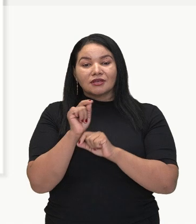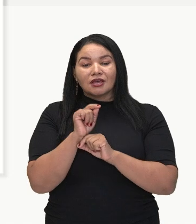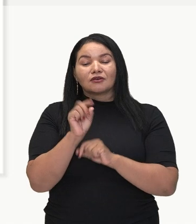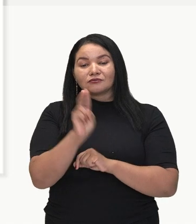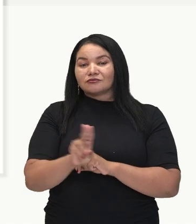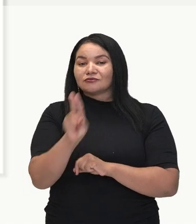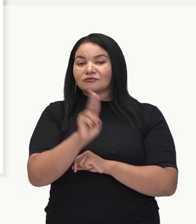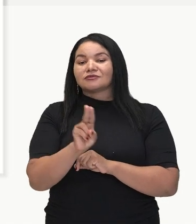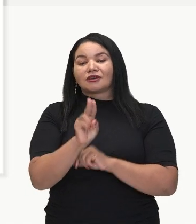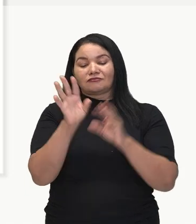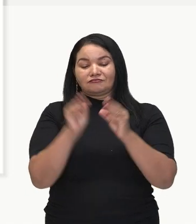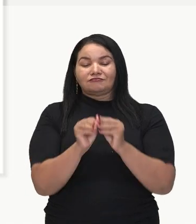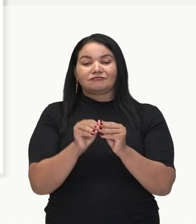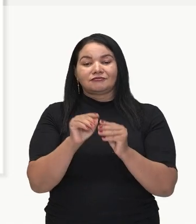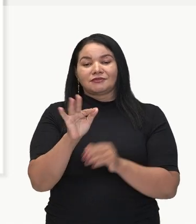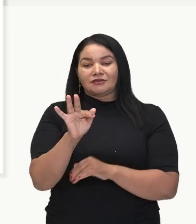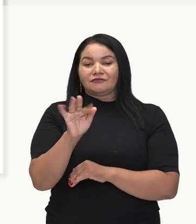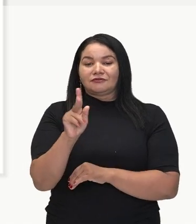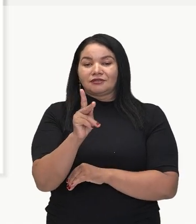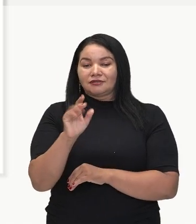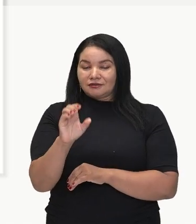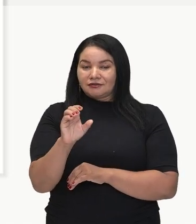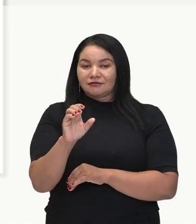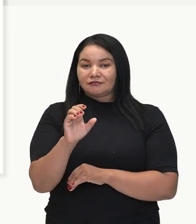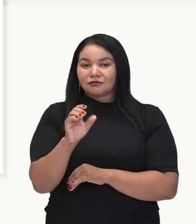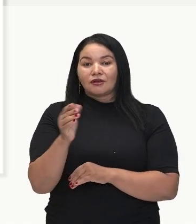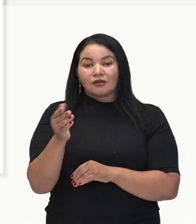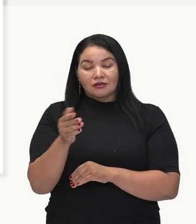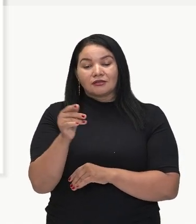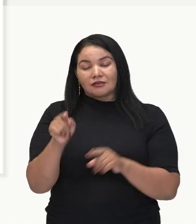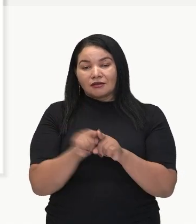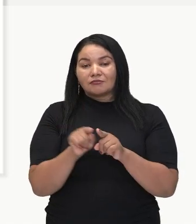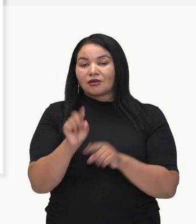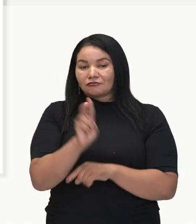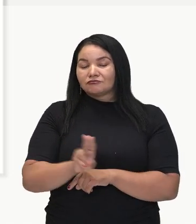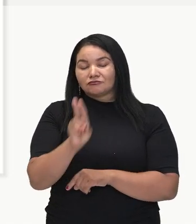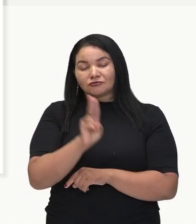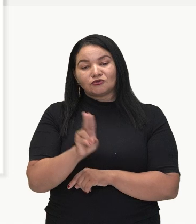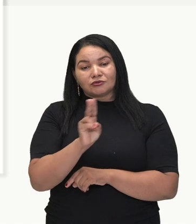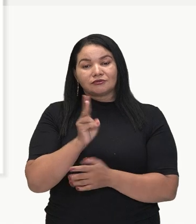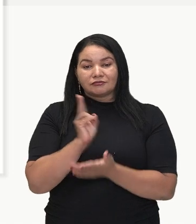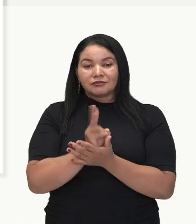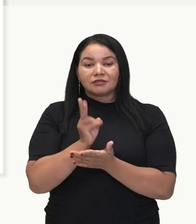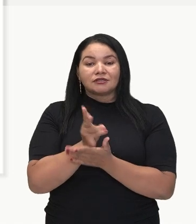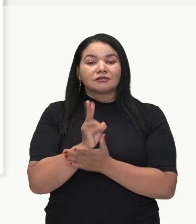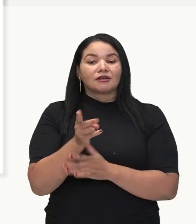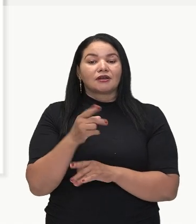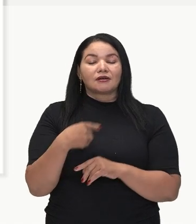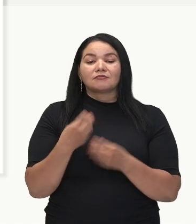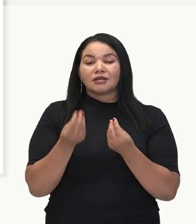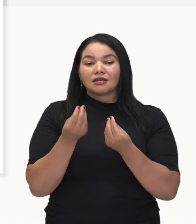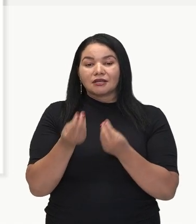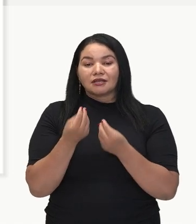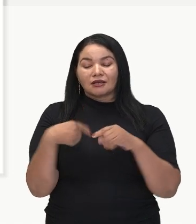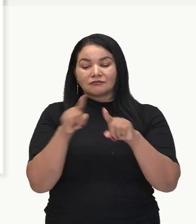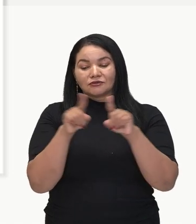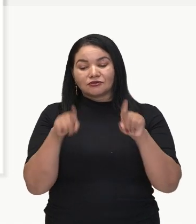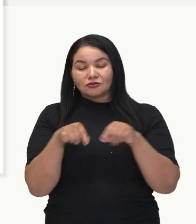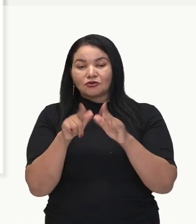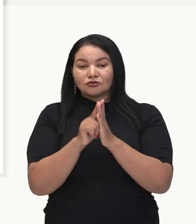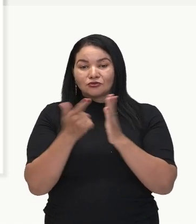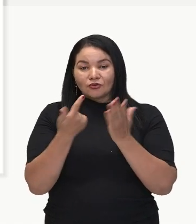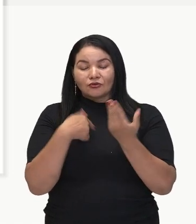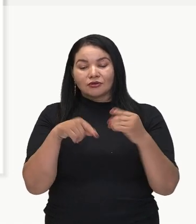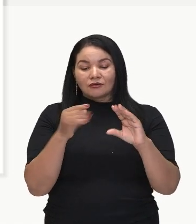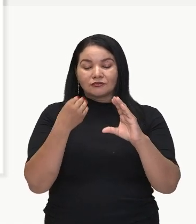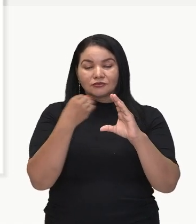abreviação. Então, notem aí que a mídia também utiliza muito isso para caber ali no espaço de chamada.